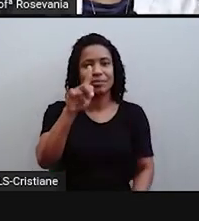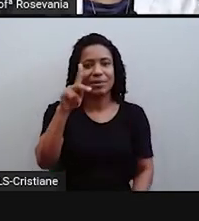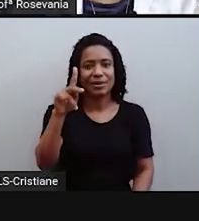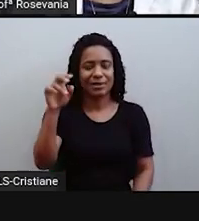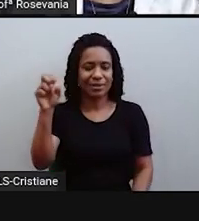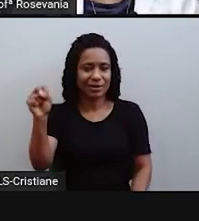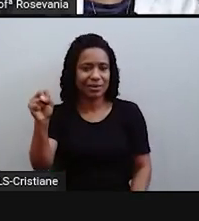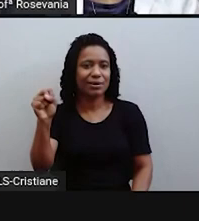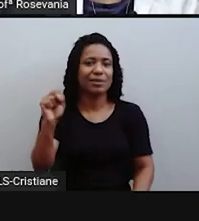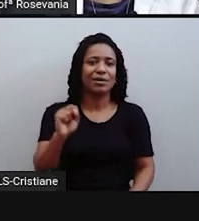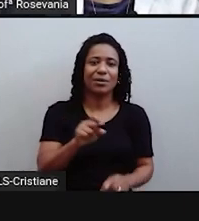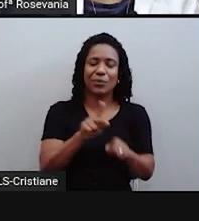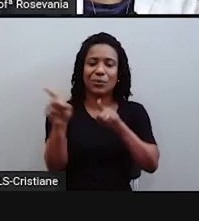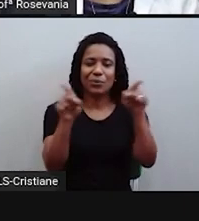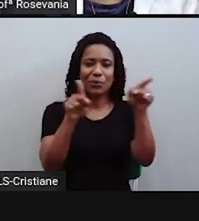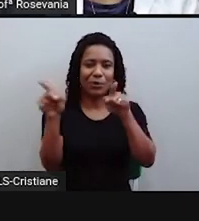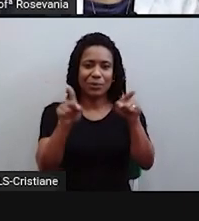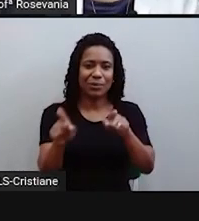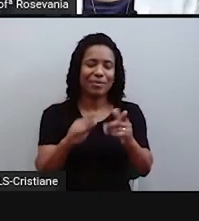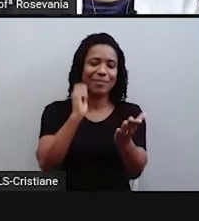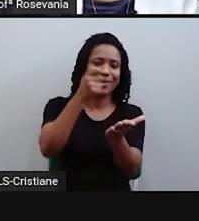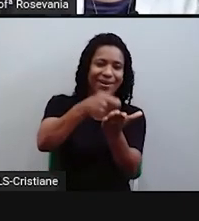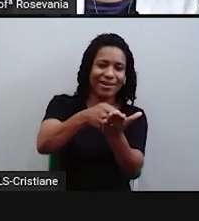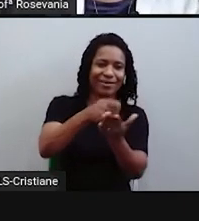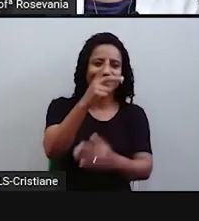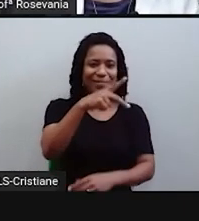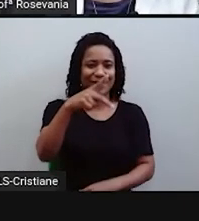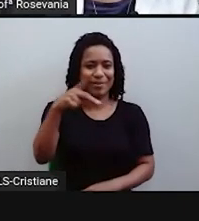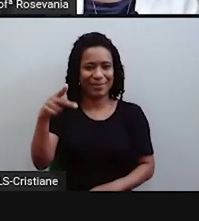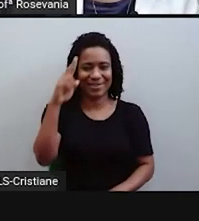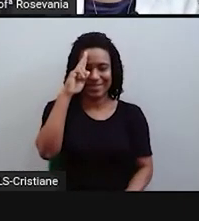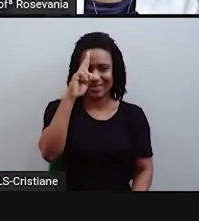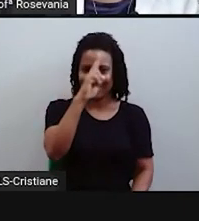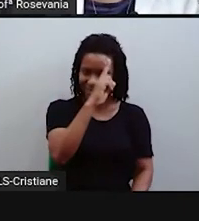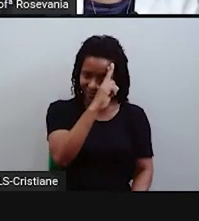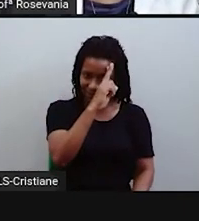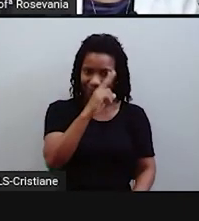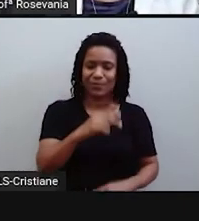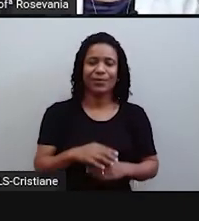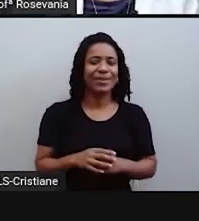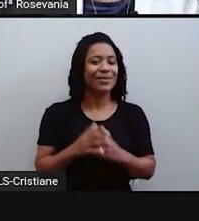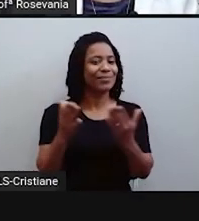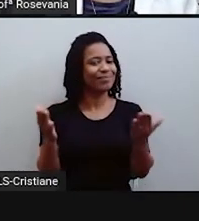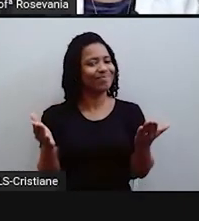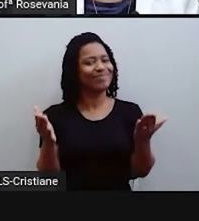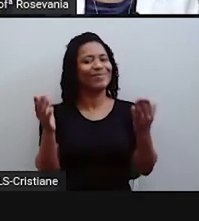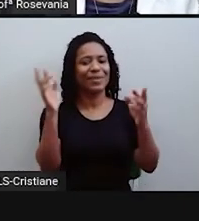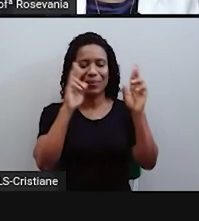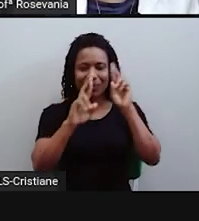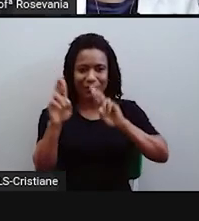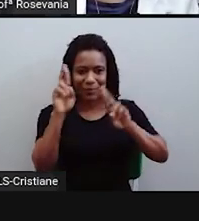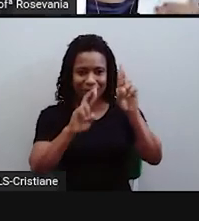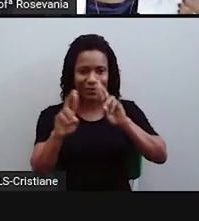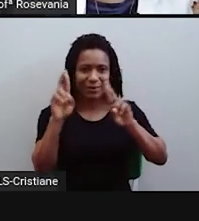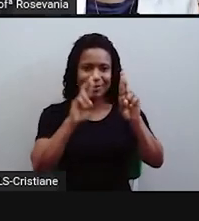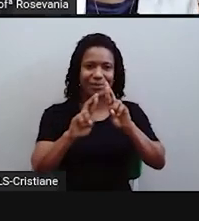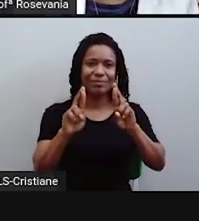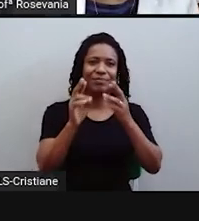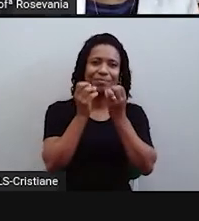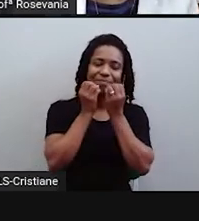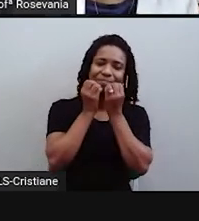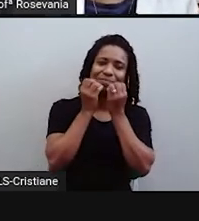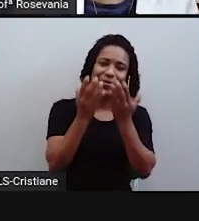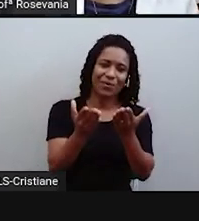é que você vai pagar lá na corrida. Então, né, dentro da nossa hora da revisão, o que eu quero dizer para vocês é que é